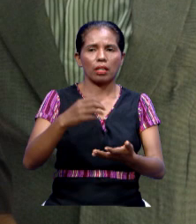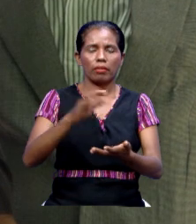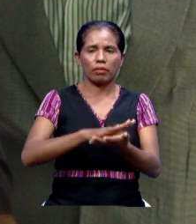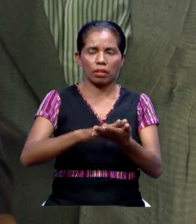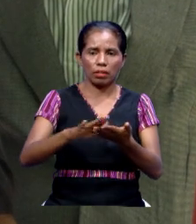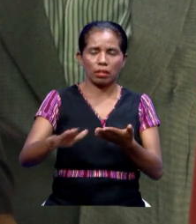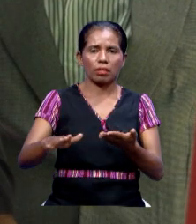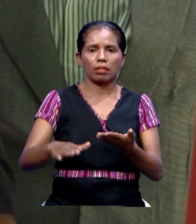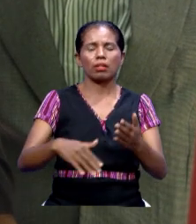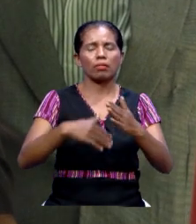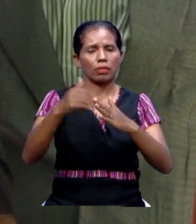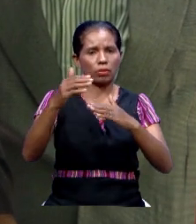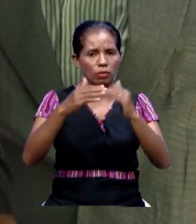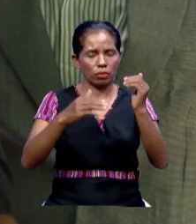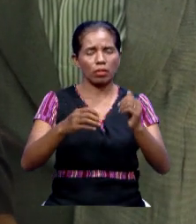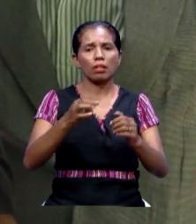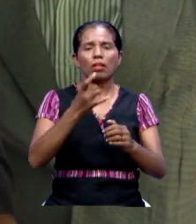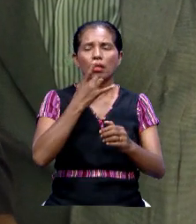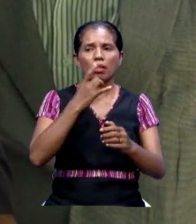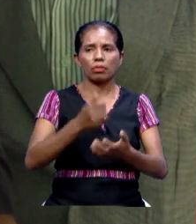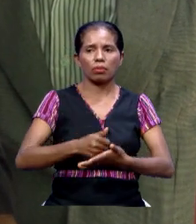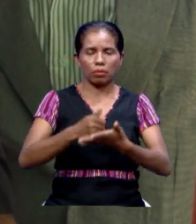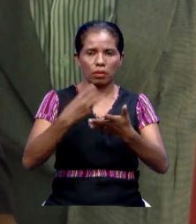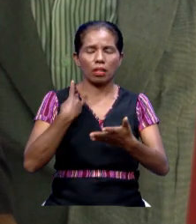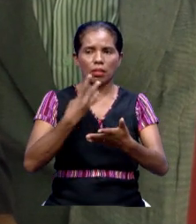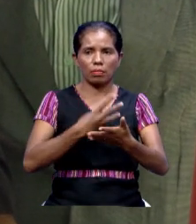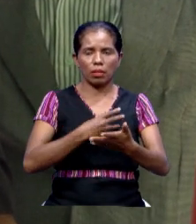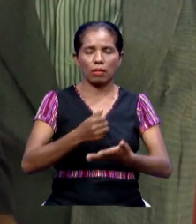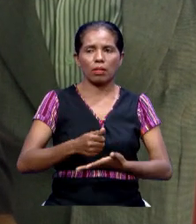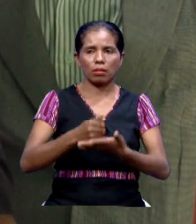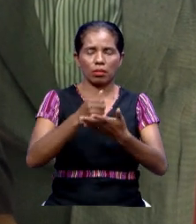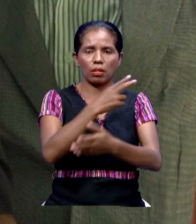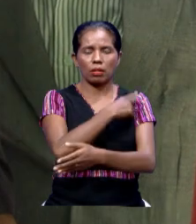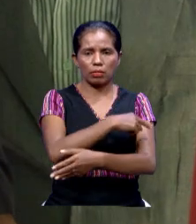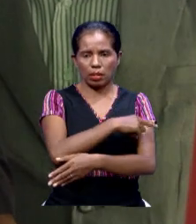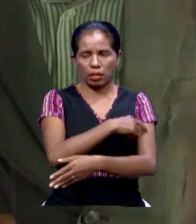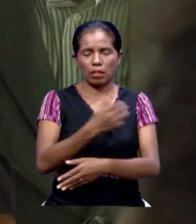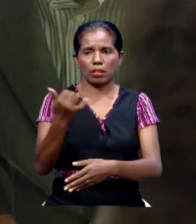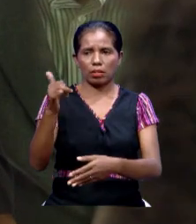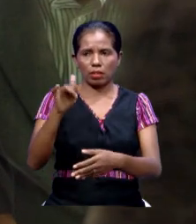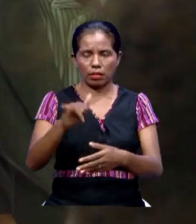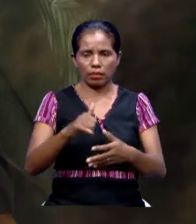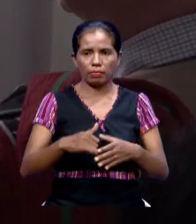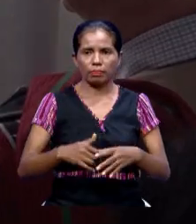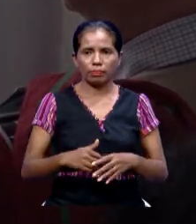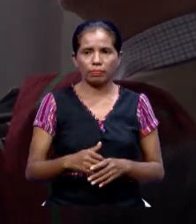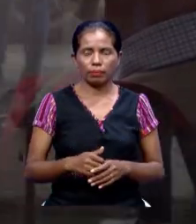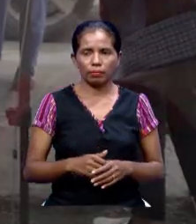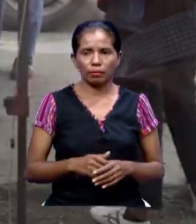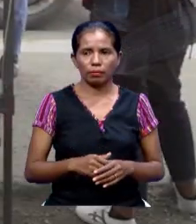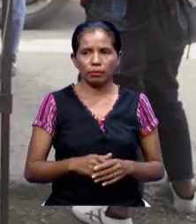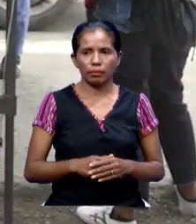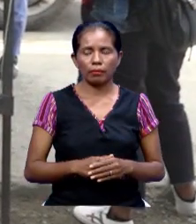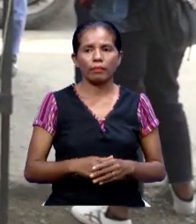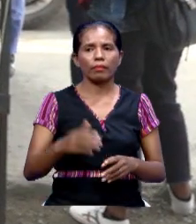o ahi at bele ajuda ami para bele tomar também em hospital se posto saúde se